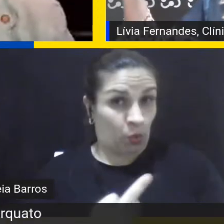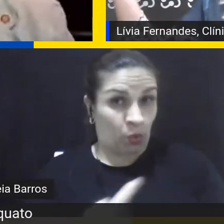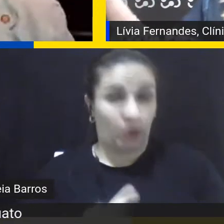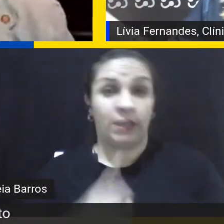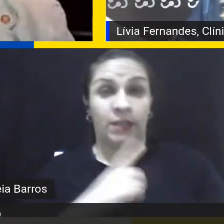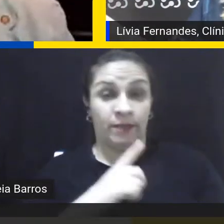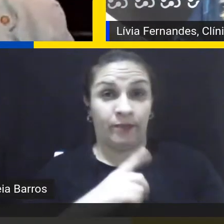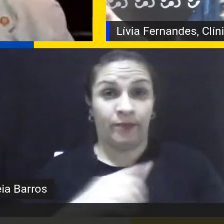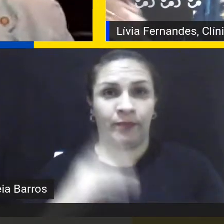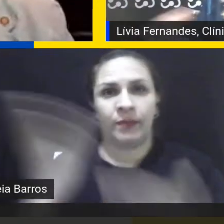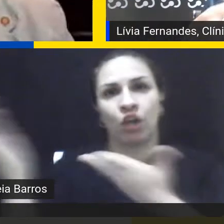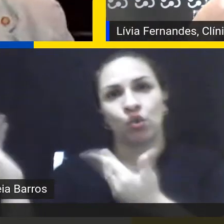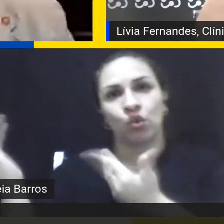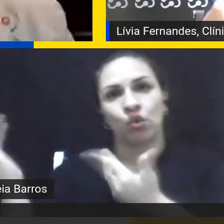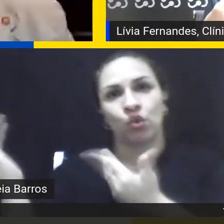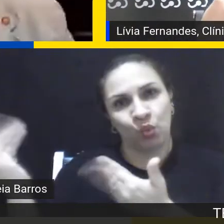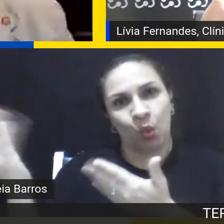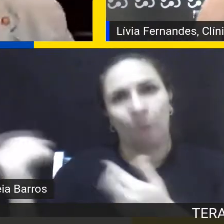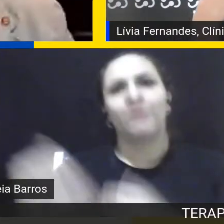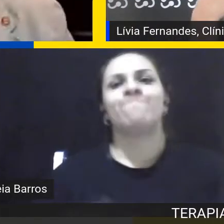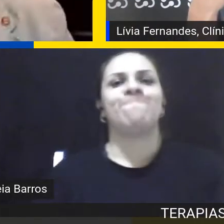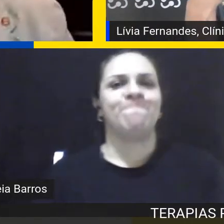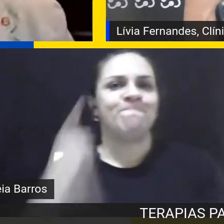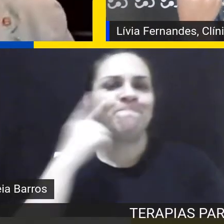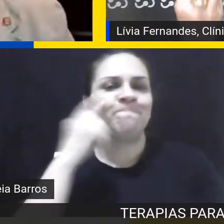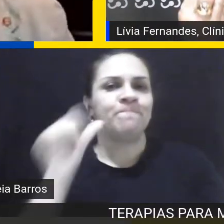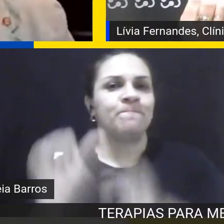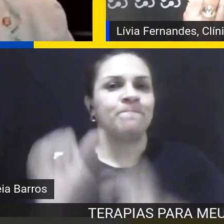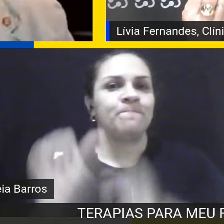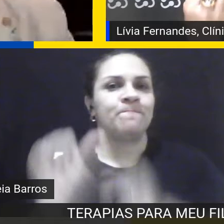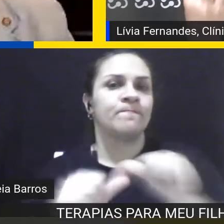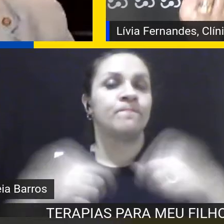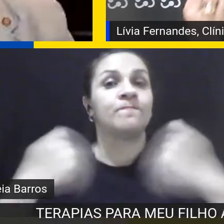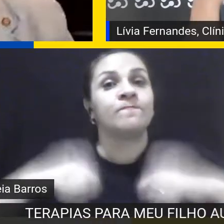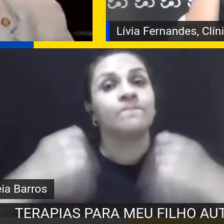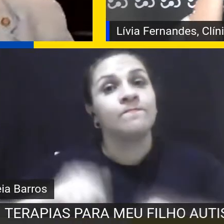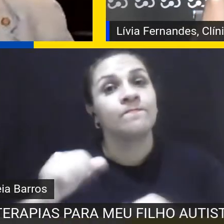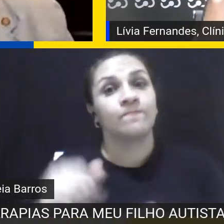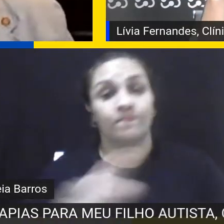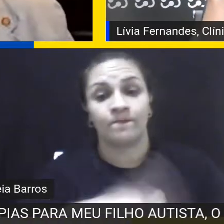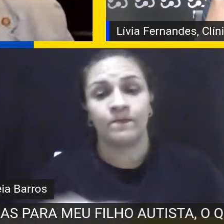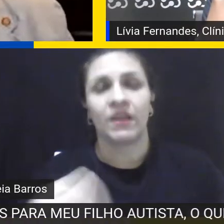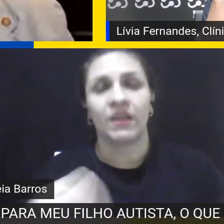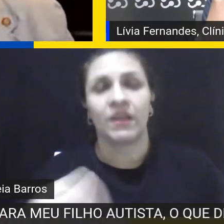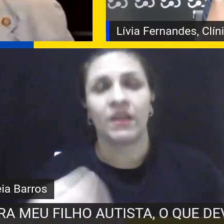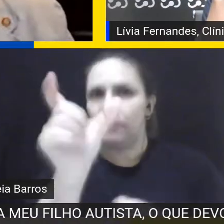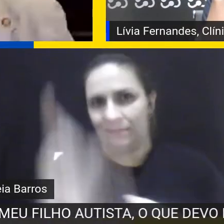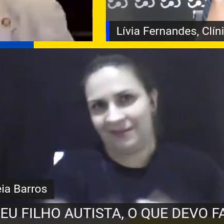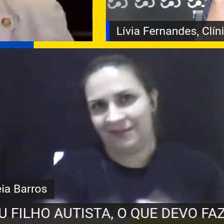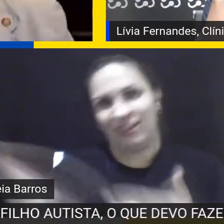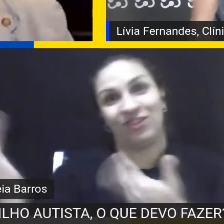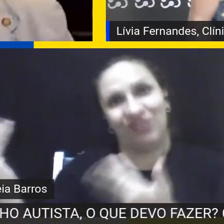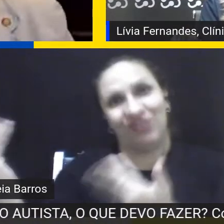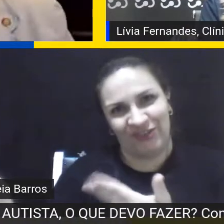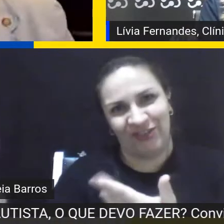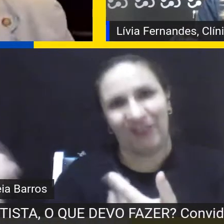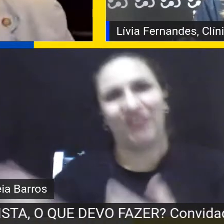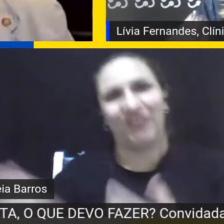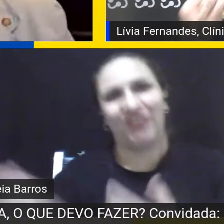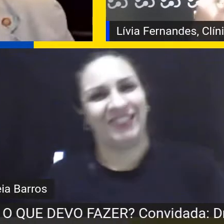na adolescência, nós temos que ver a necessidade dessa criança, aliás, desculpa,